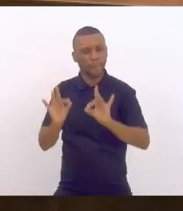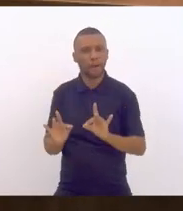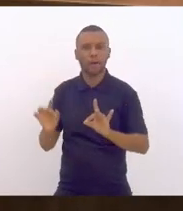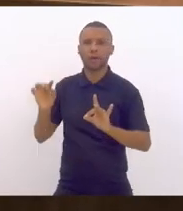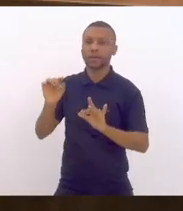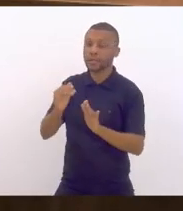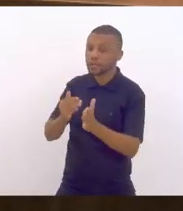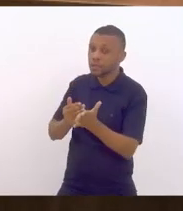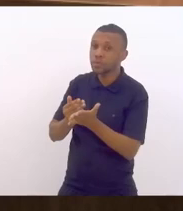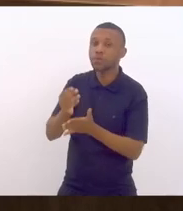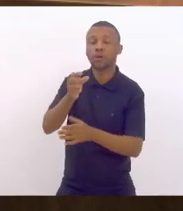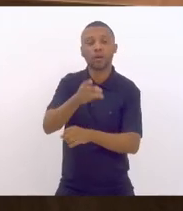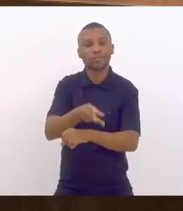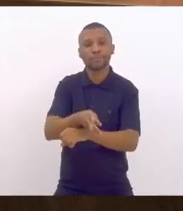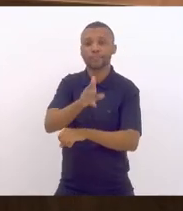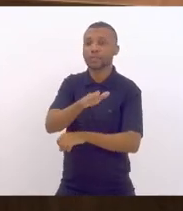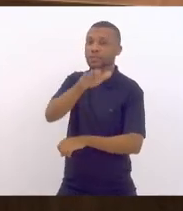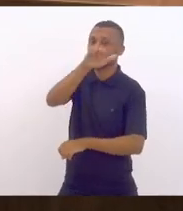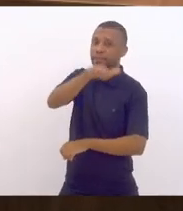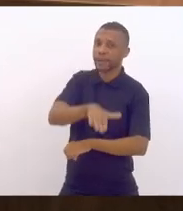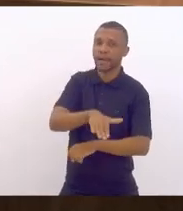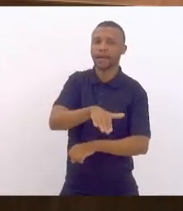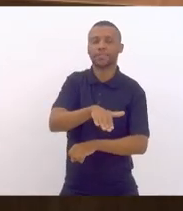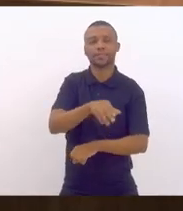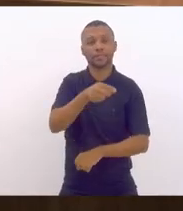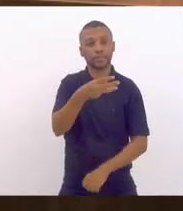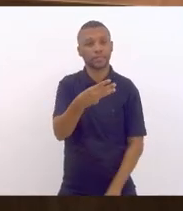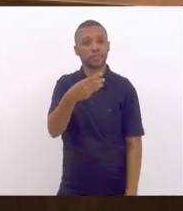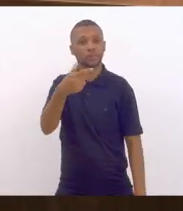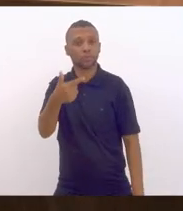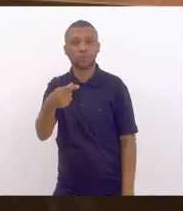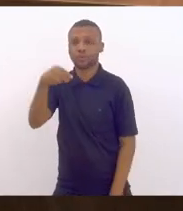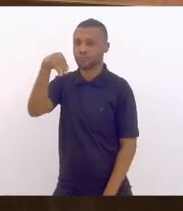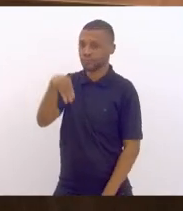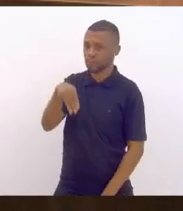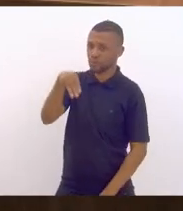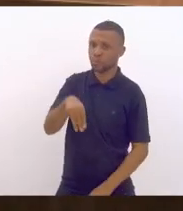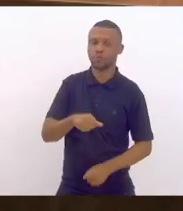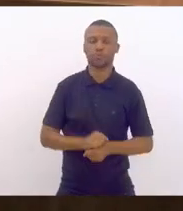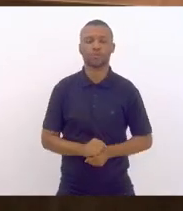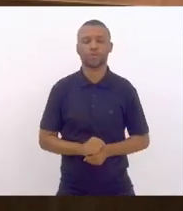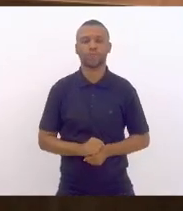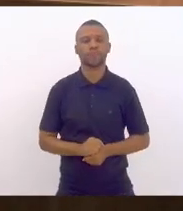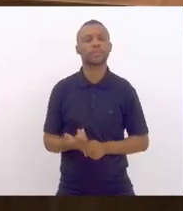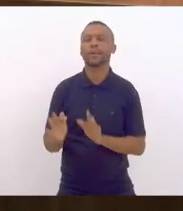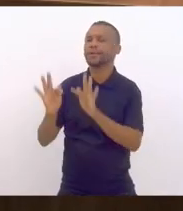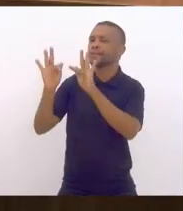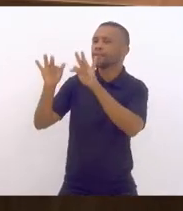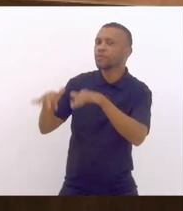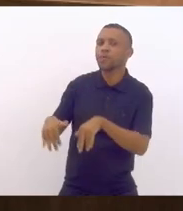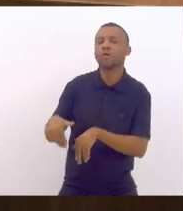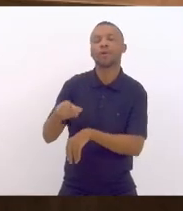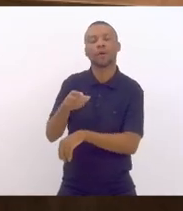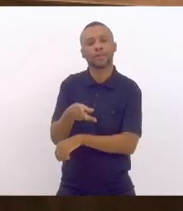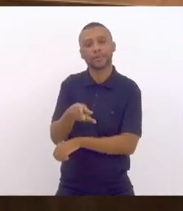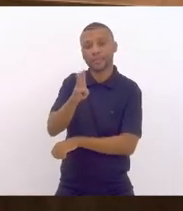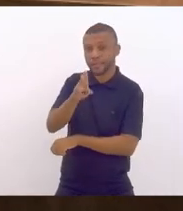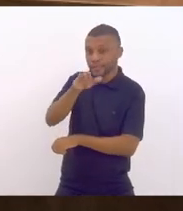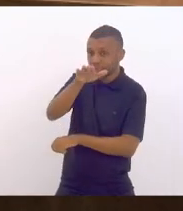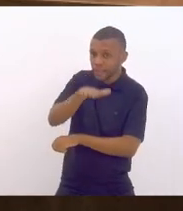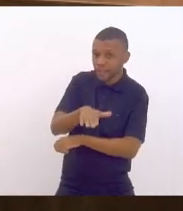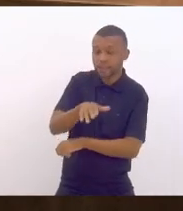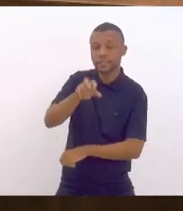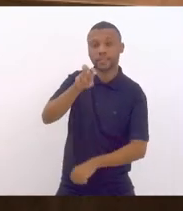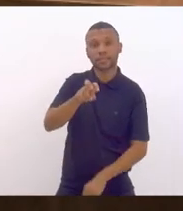iniciada às 15 horas e 32 minutos encerrou-se às 15 horas e